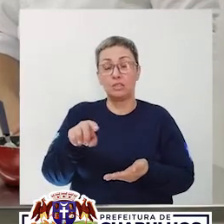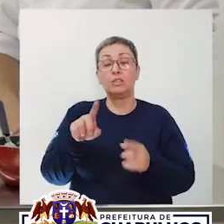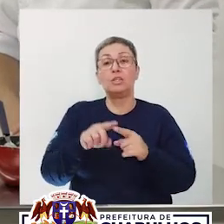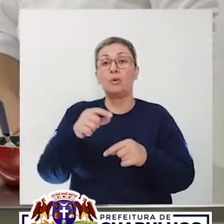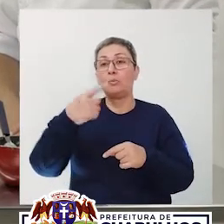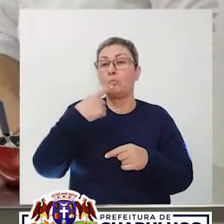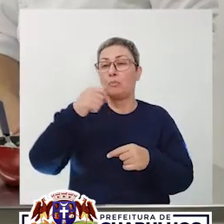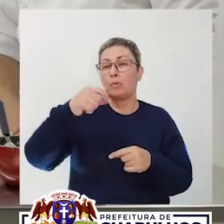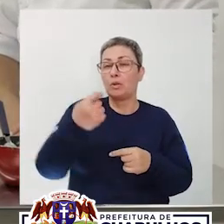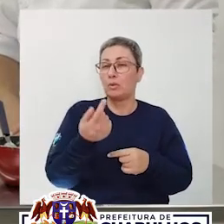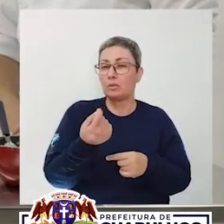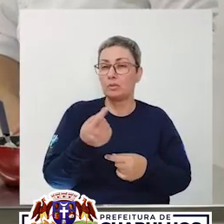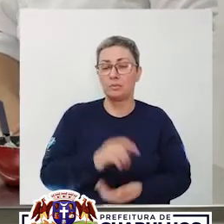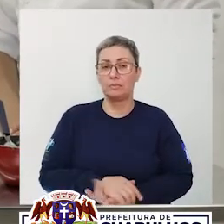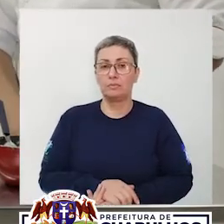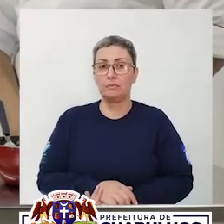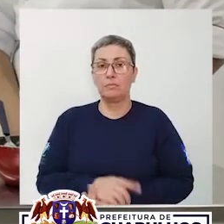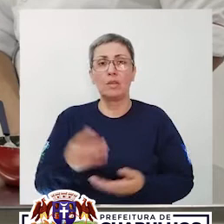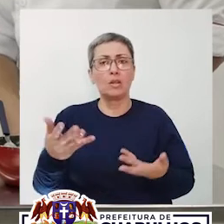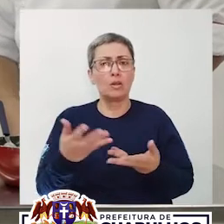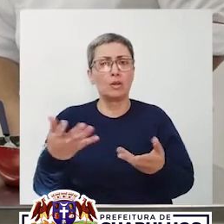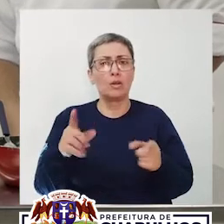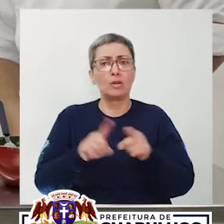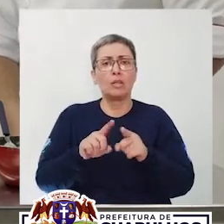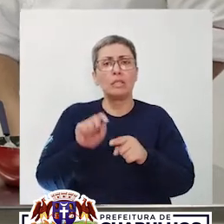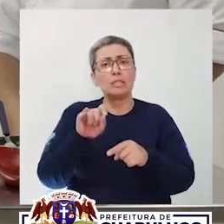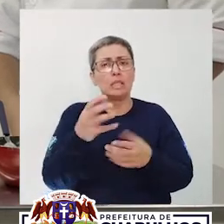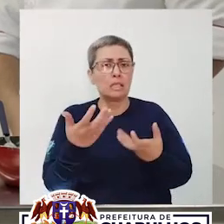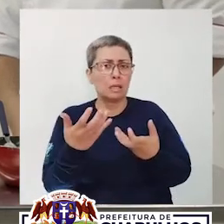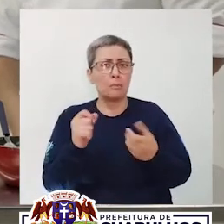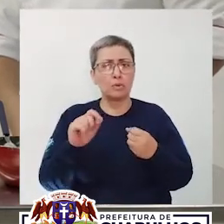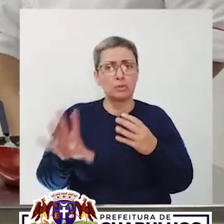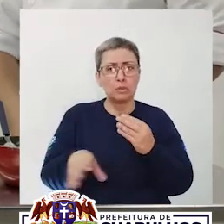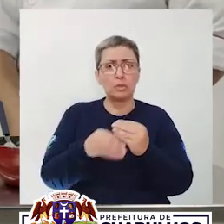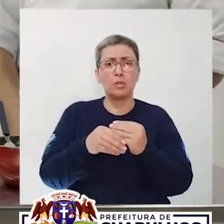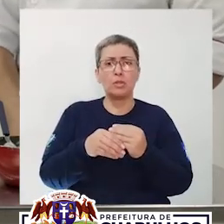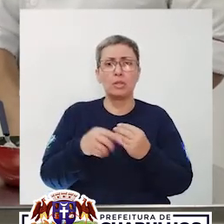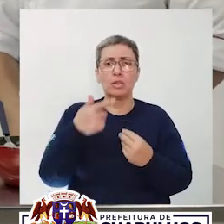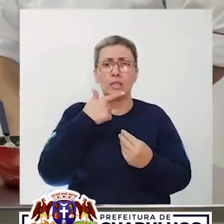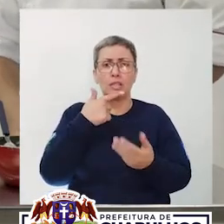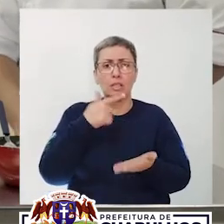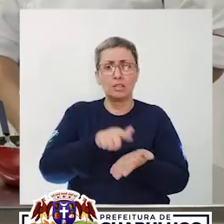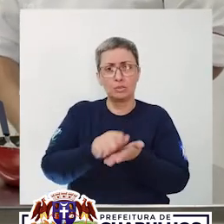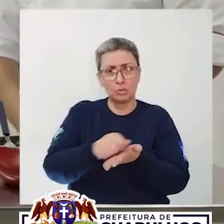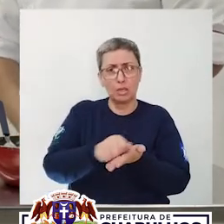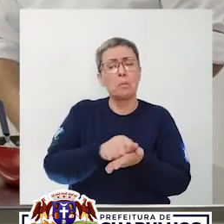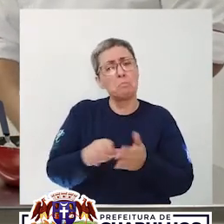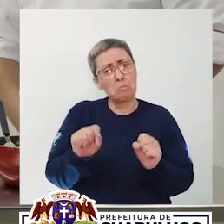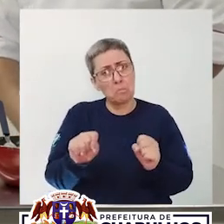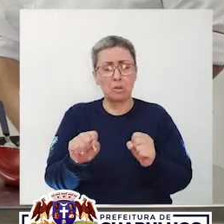E pôr um pouquinho de sal. Noeli, nessa hora, se se quiser acrescentar um pouquinho de queijo ralado,